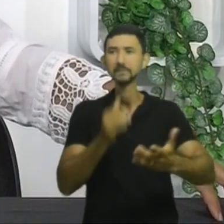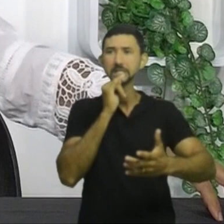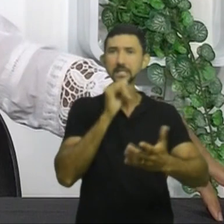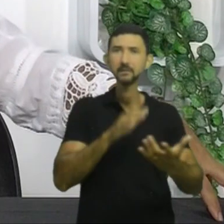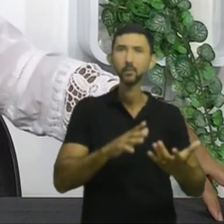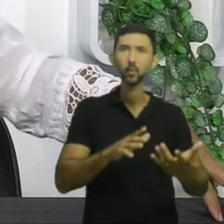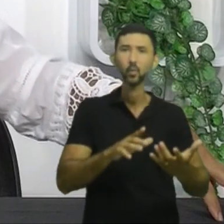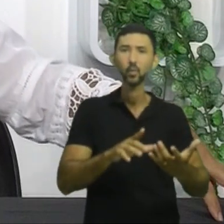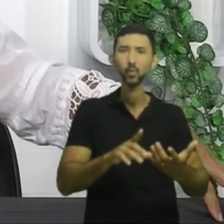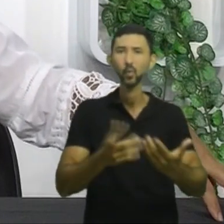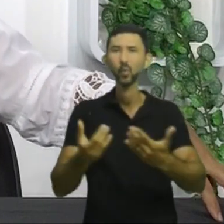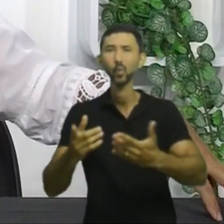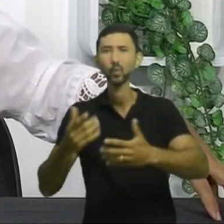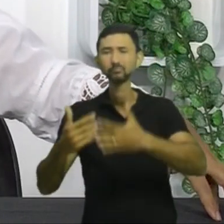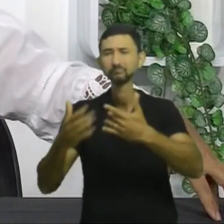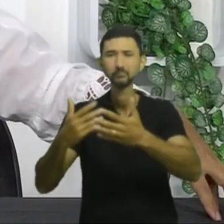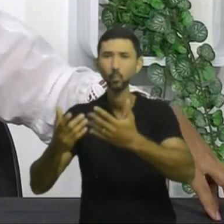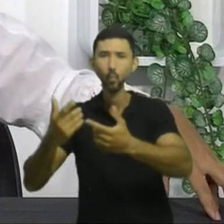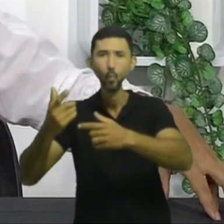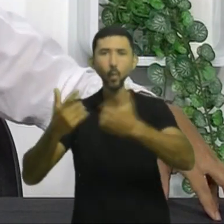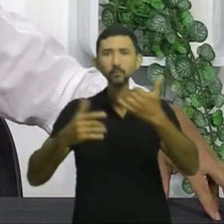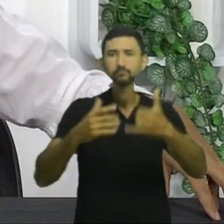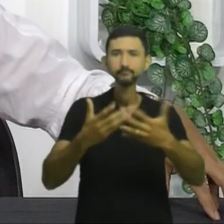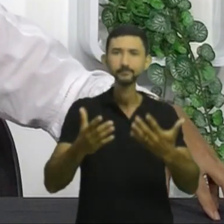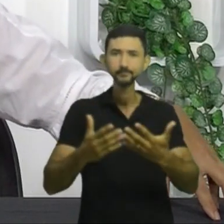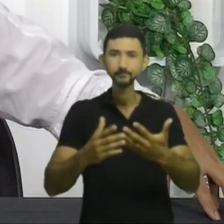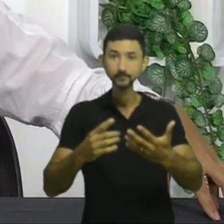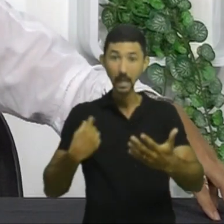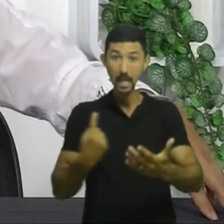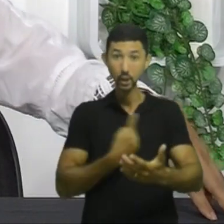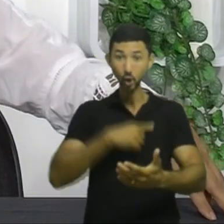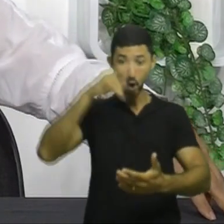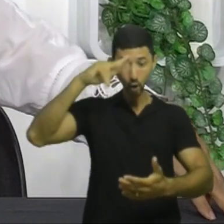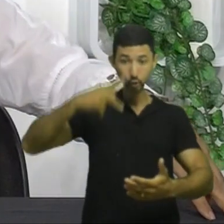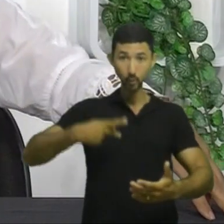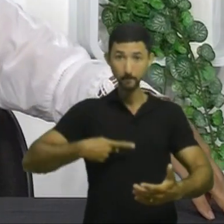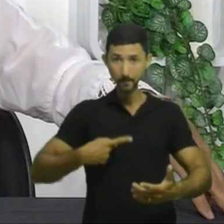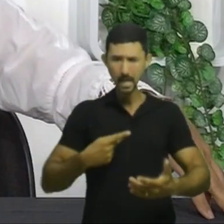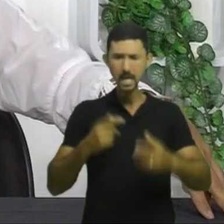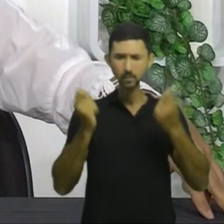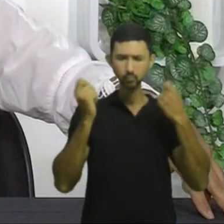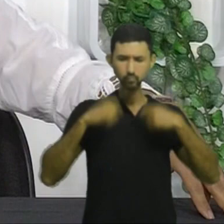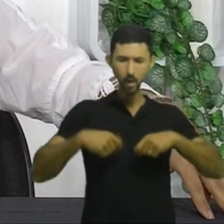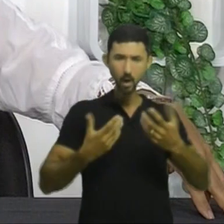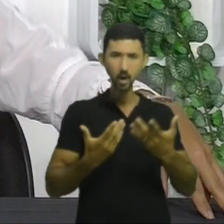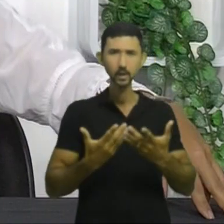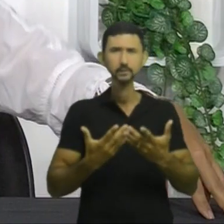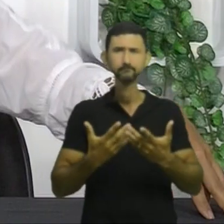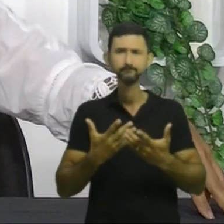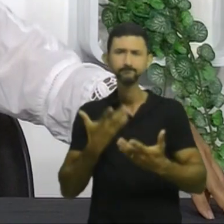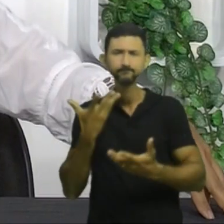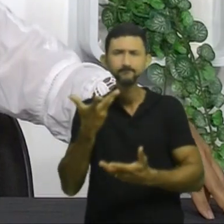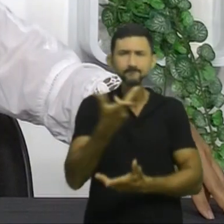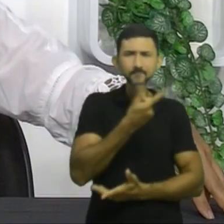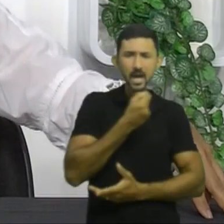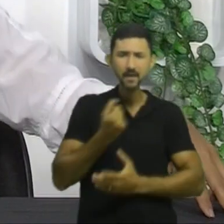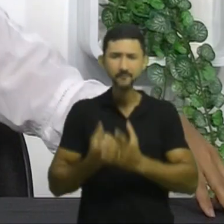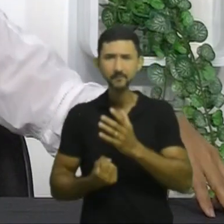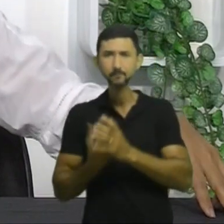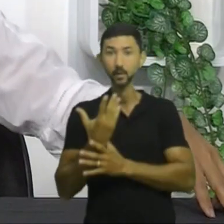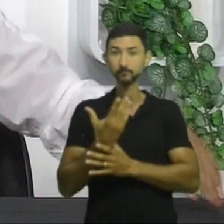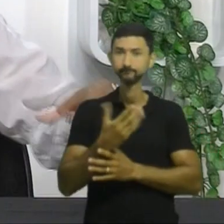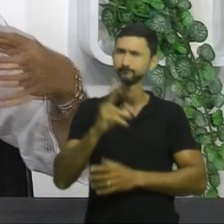outro aparelho eletrônico, mas nós humanos que temos essa capacidade fantástica de produzi-los.